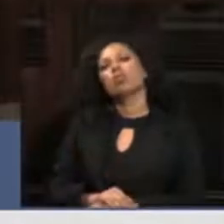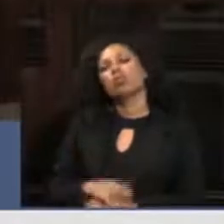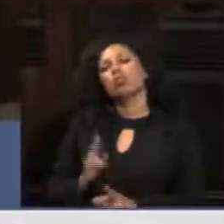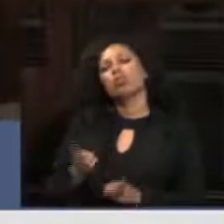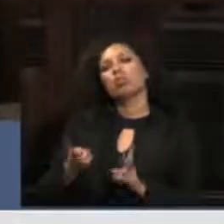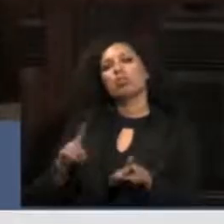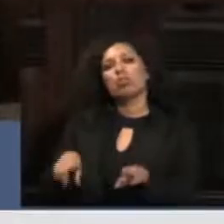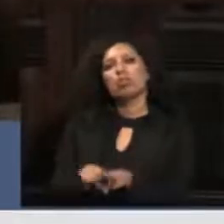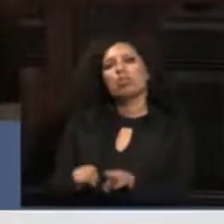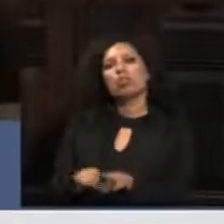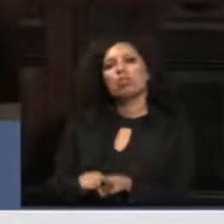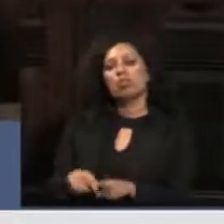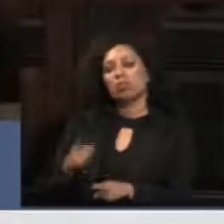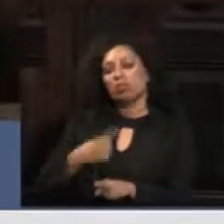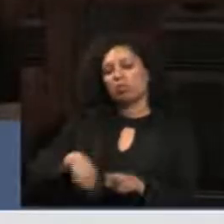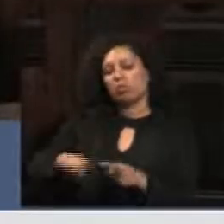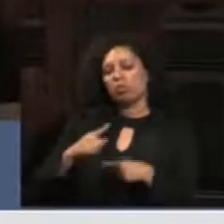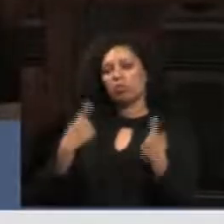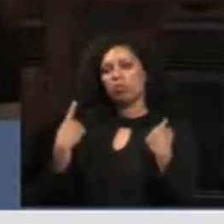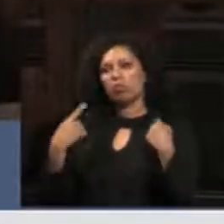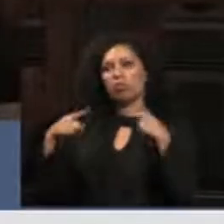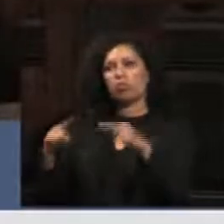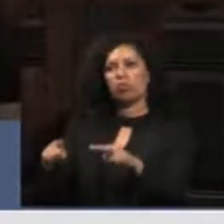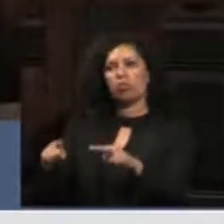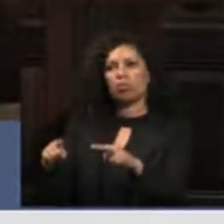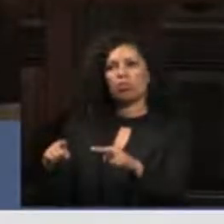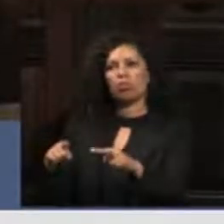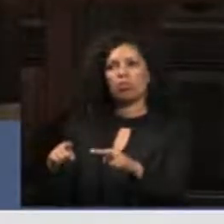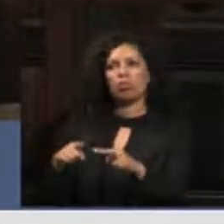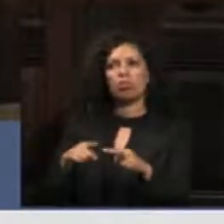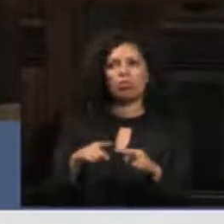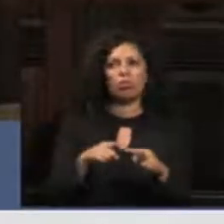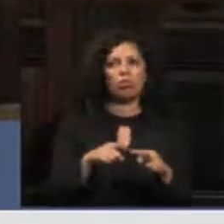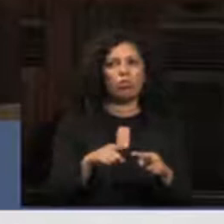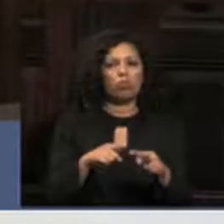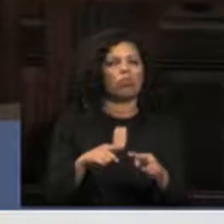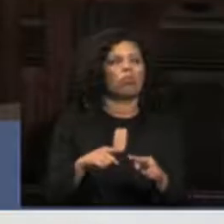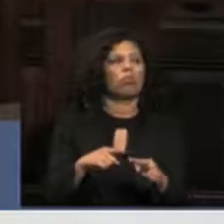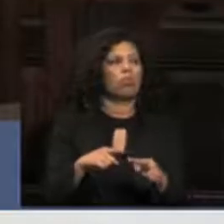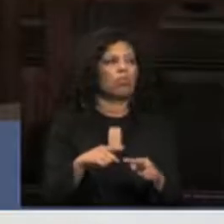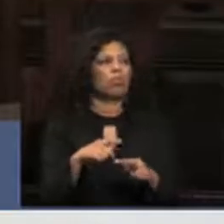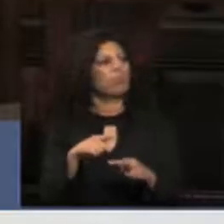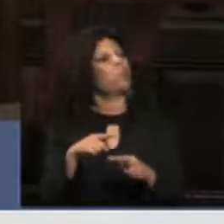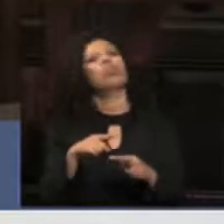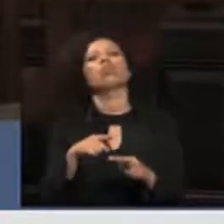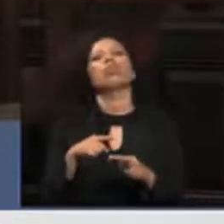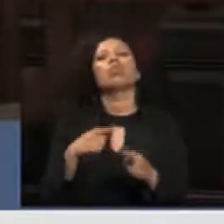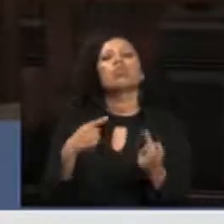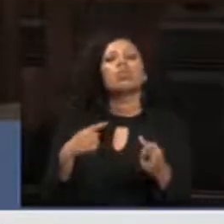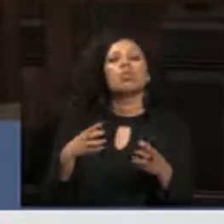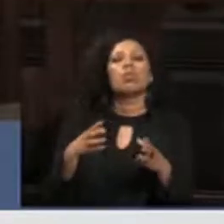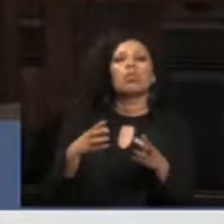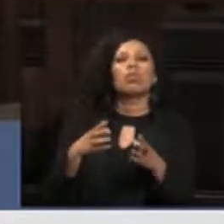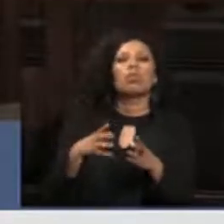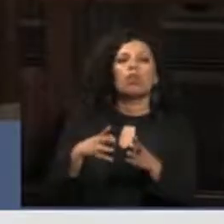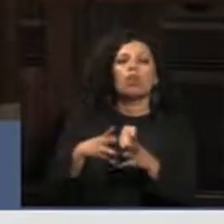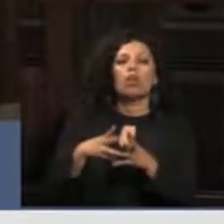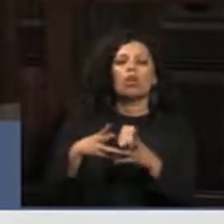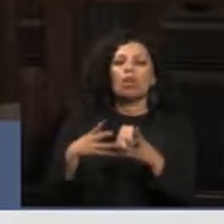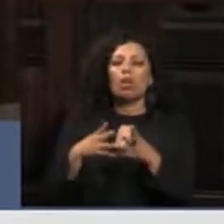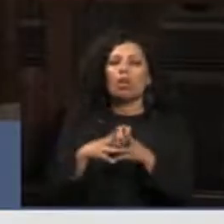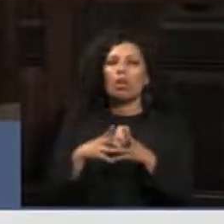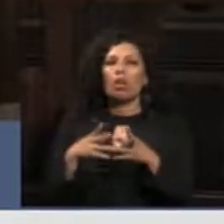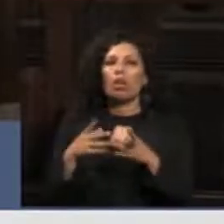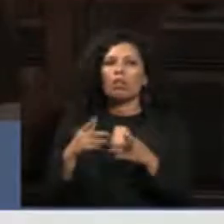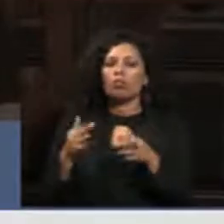Sempre também nos opusemos a uma lógica de seletividade de ação da